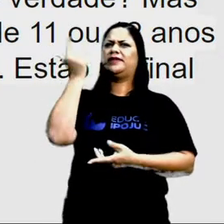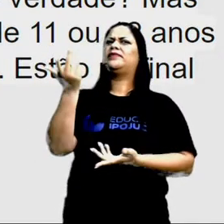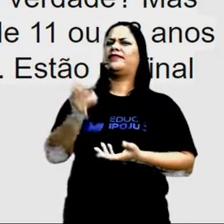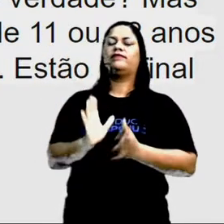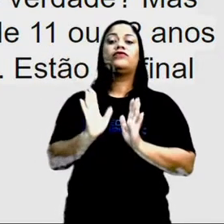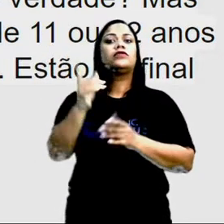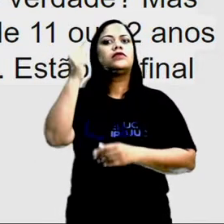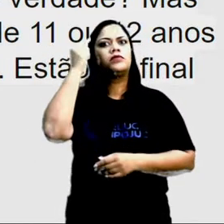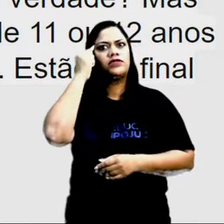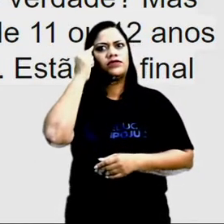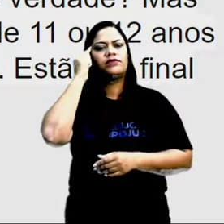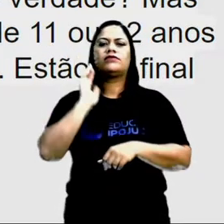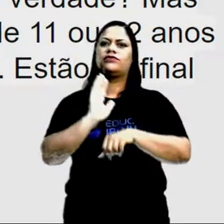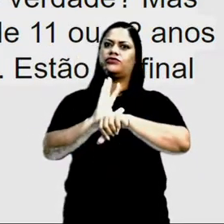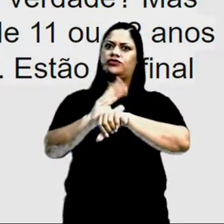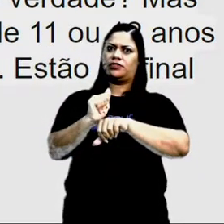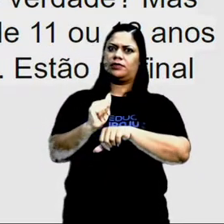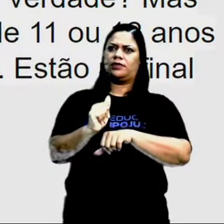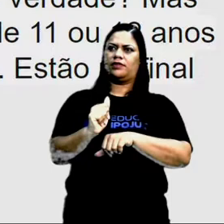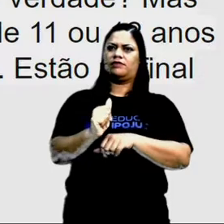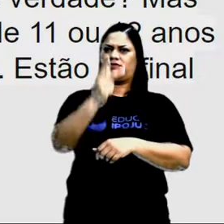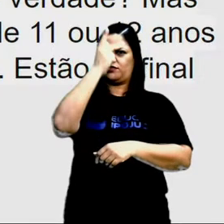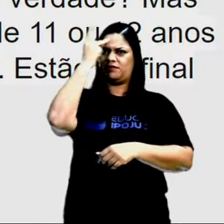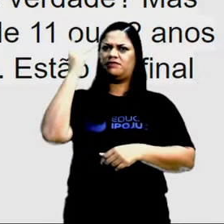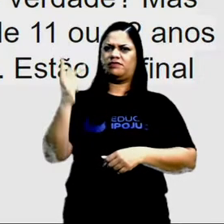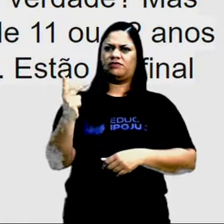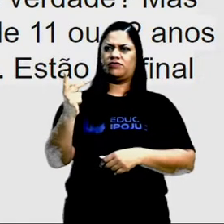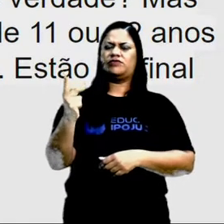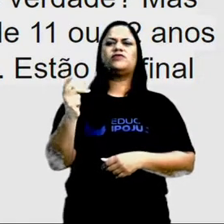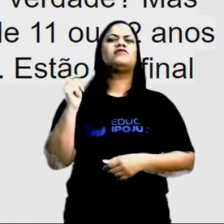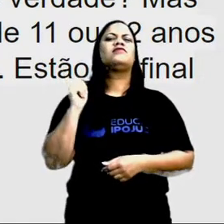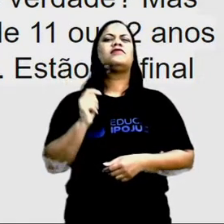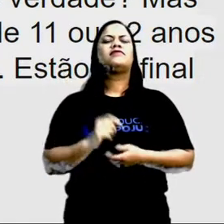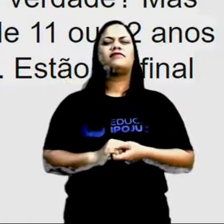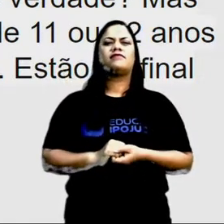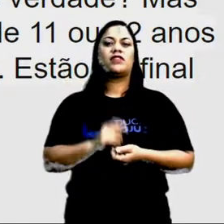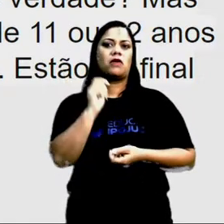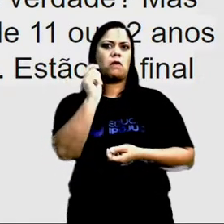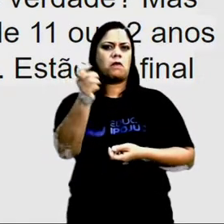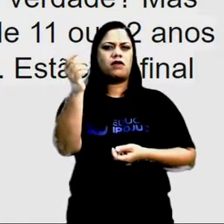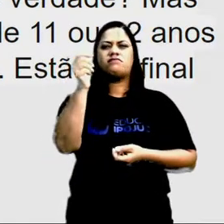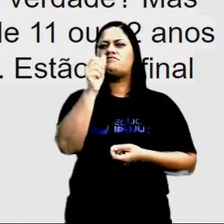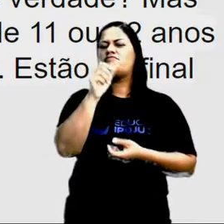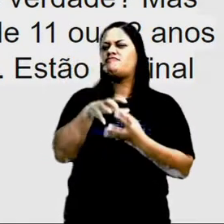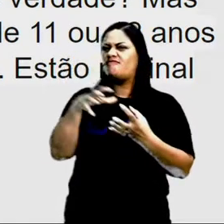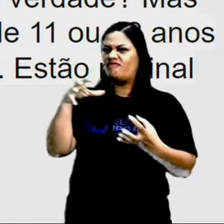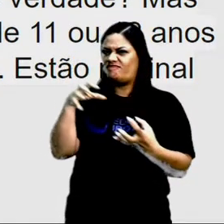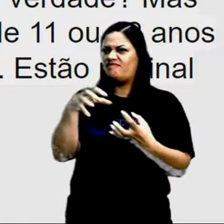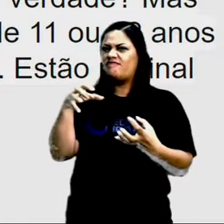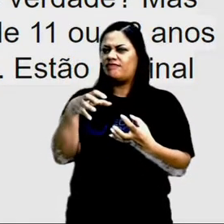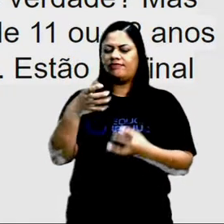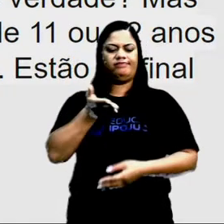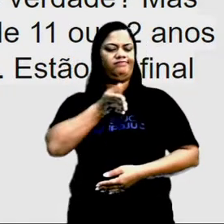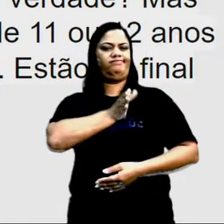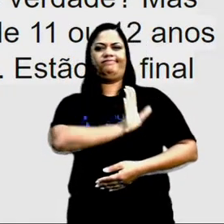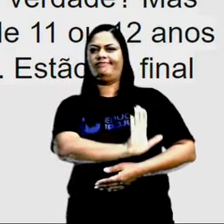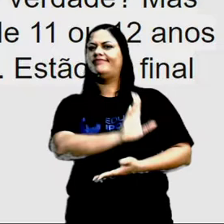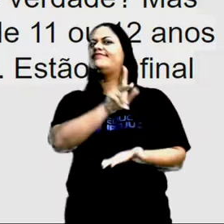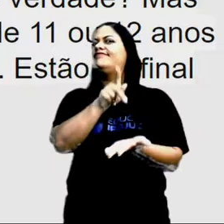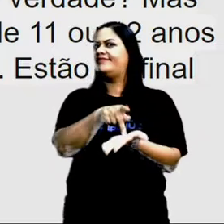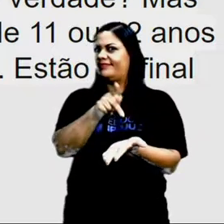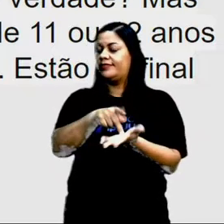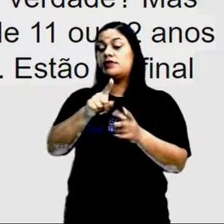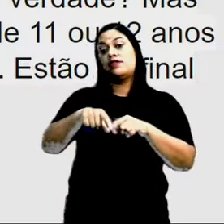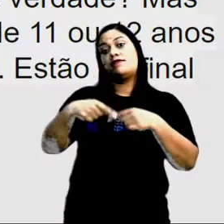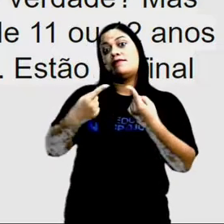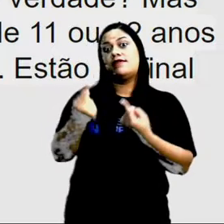Já pensou se chamarmos os adultos de pré-velhos? Eles não vão gostar nem um pouco, não é verdade?